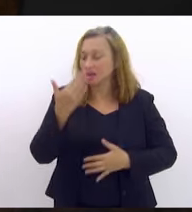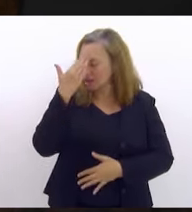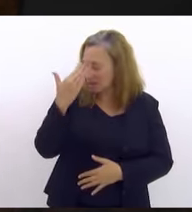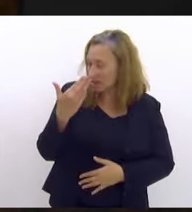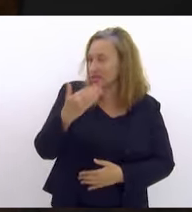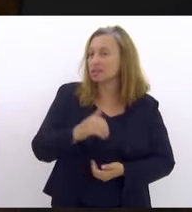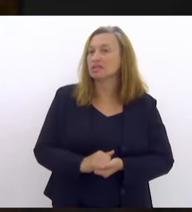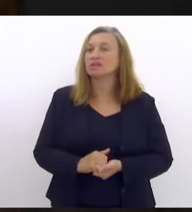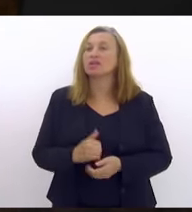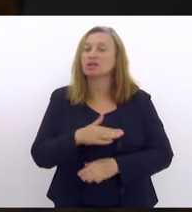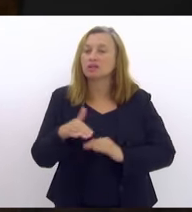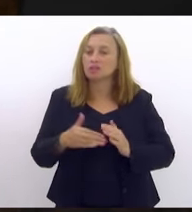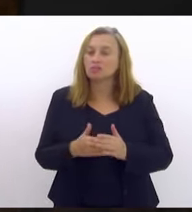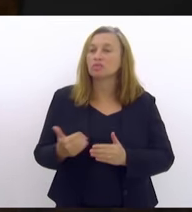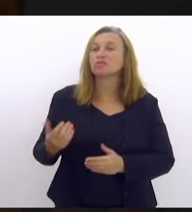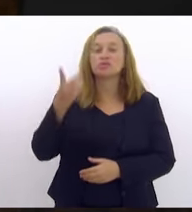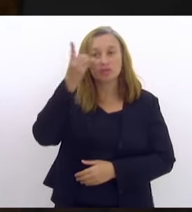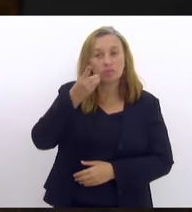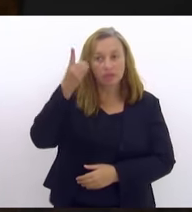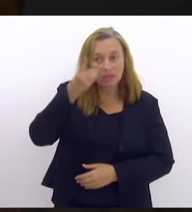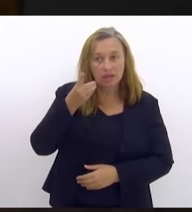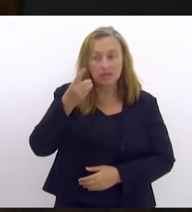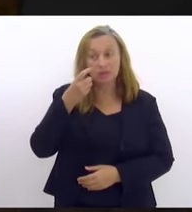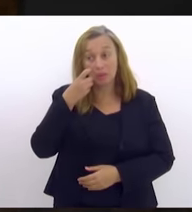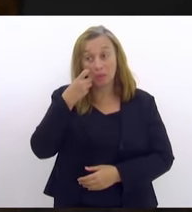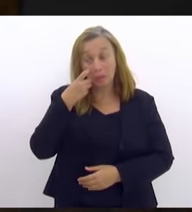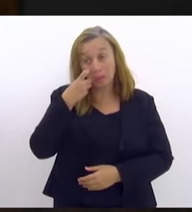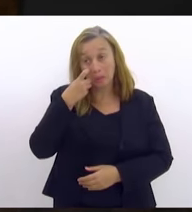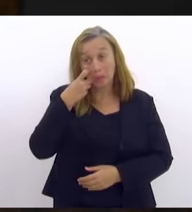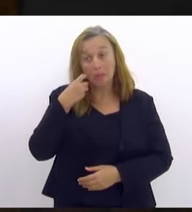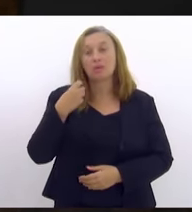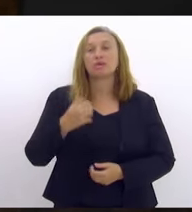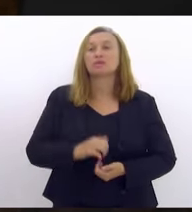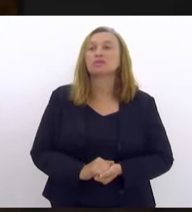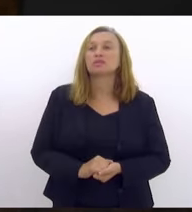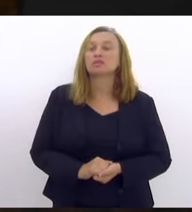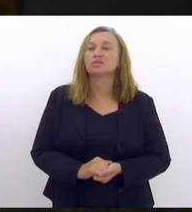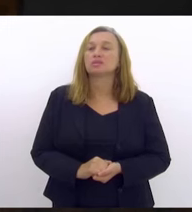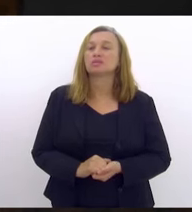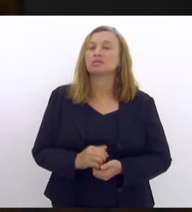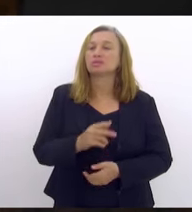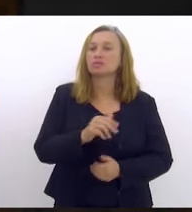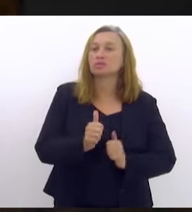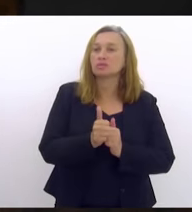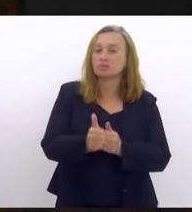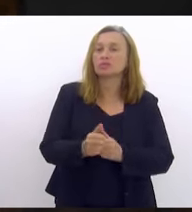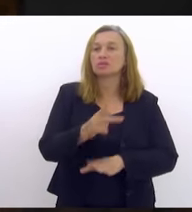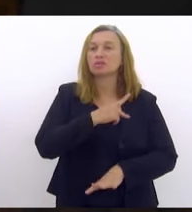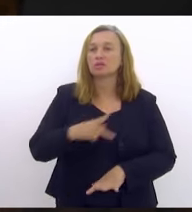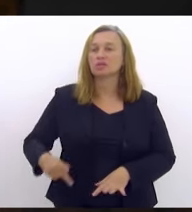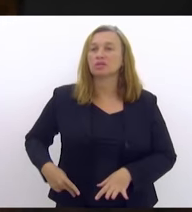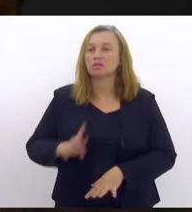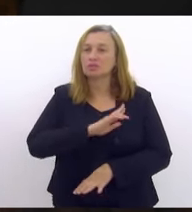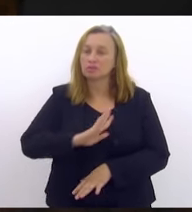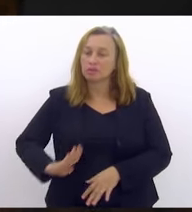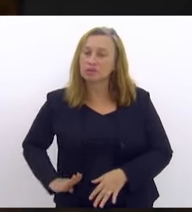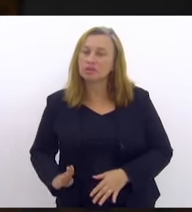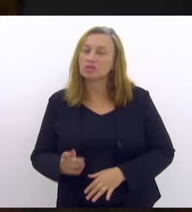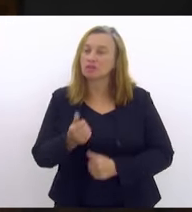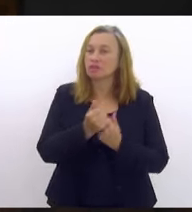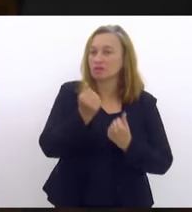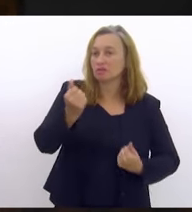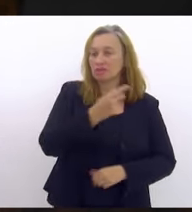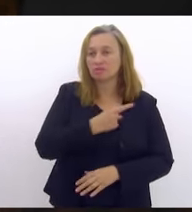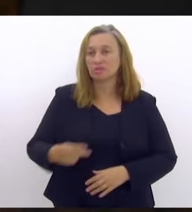agradecer aos deputados e deputadas aqui presentes, a condução do nosso presidente Rodrigo Barcelar e do nosso